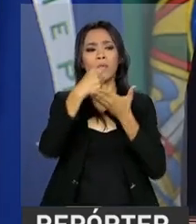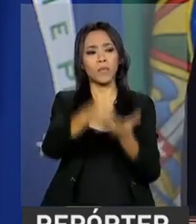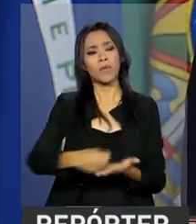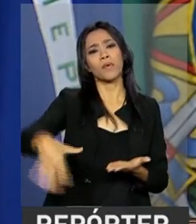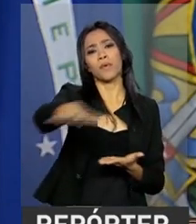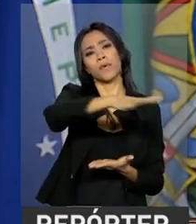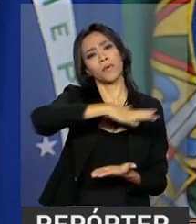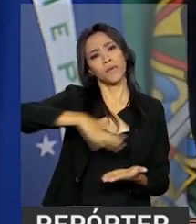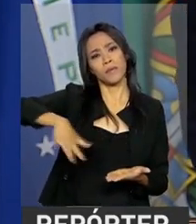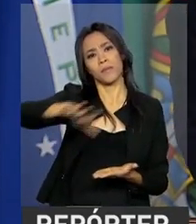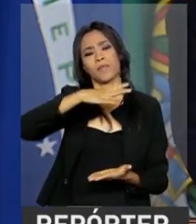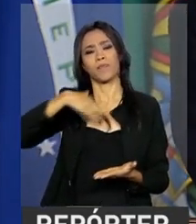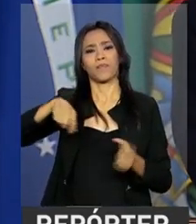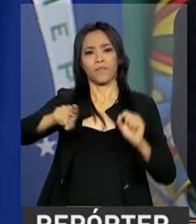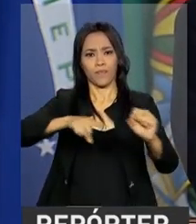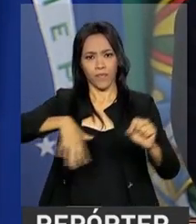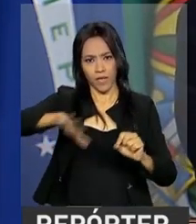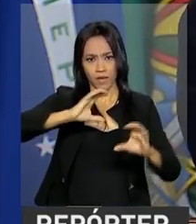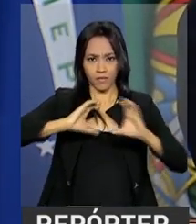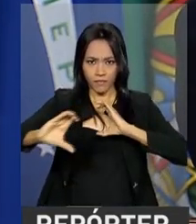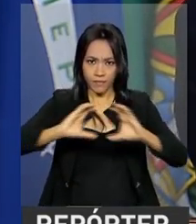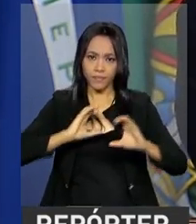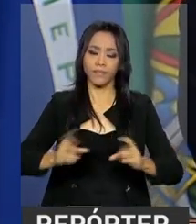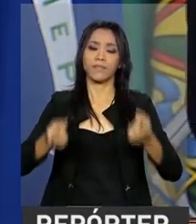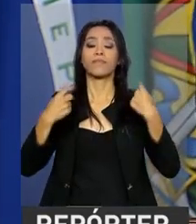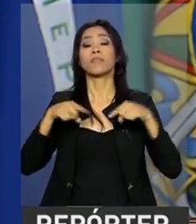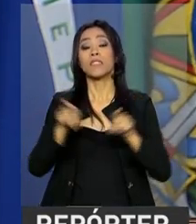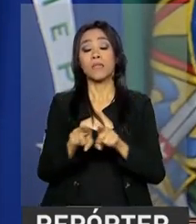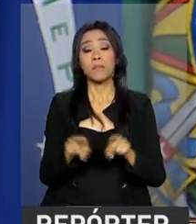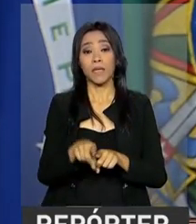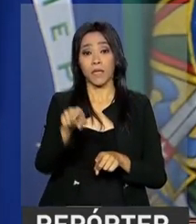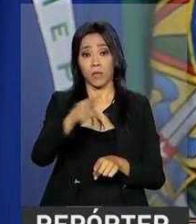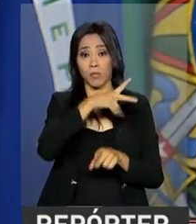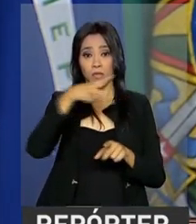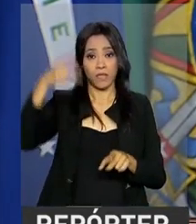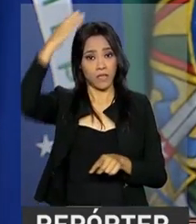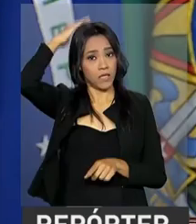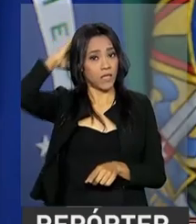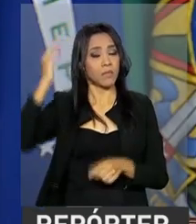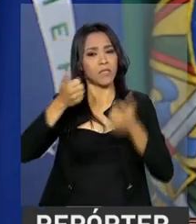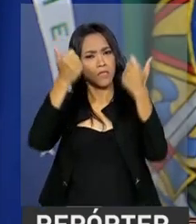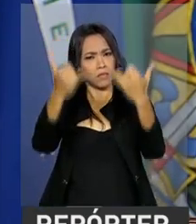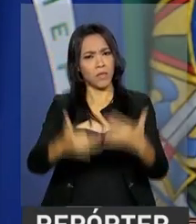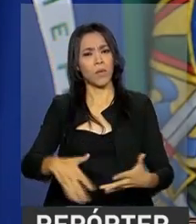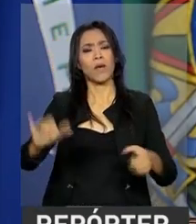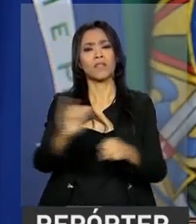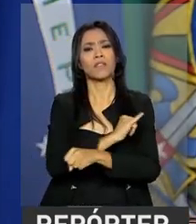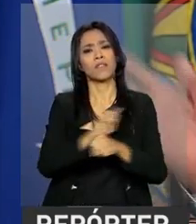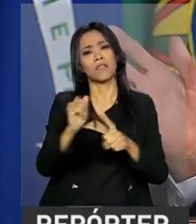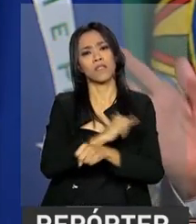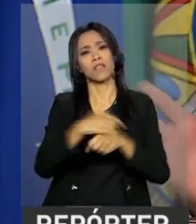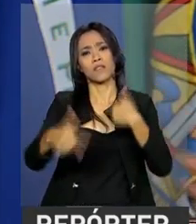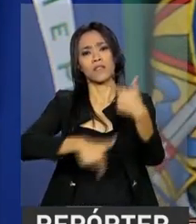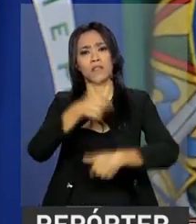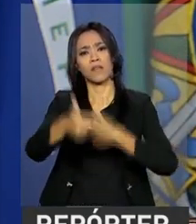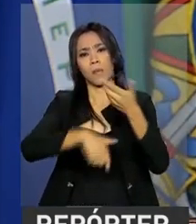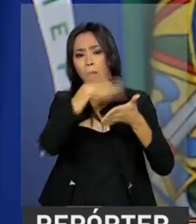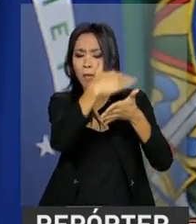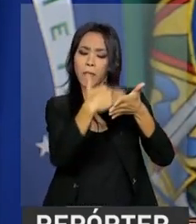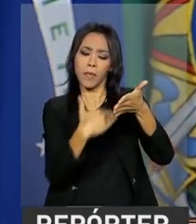nosso país Michel Temer destacou ainda as medidas adotadas pelo seu governo para que o país retome o crescimento e a